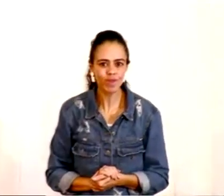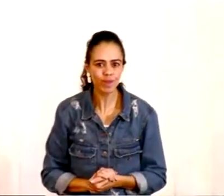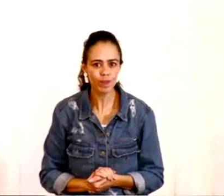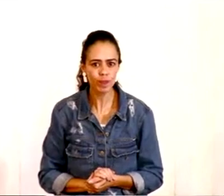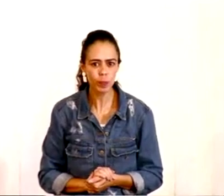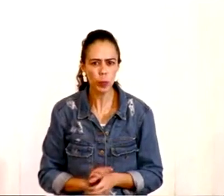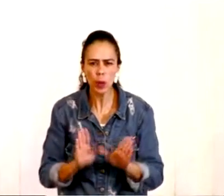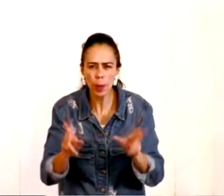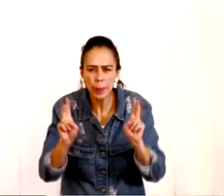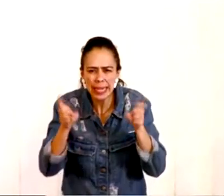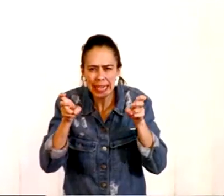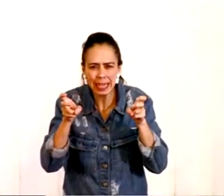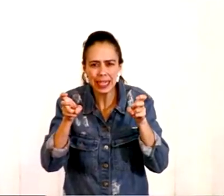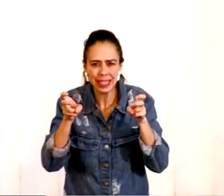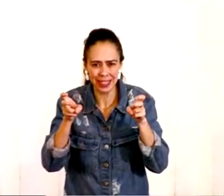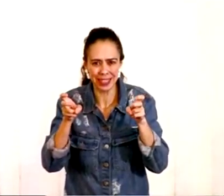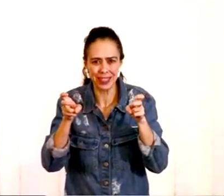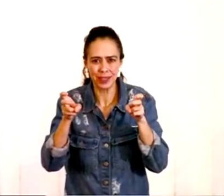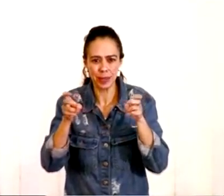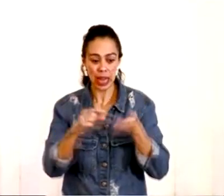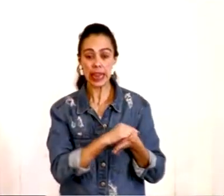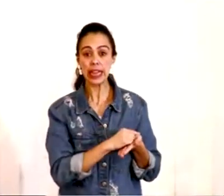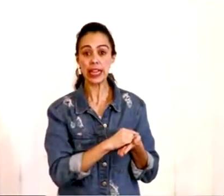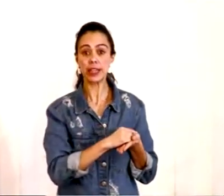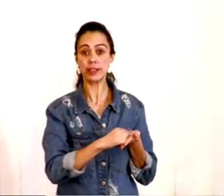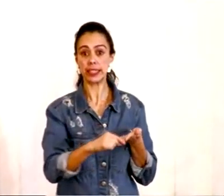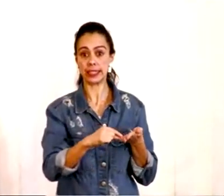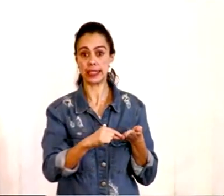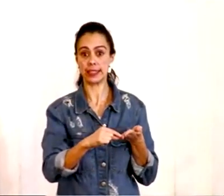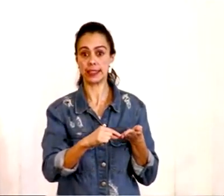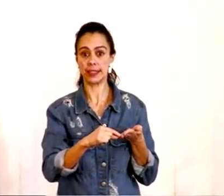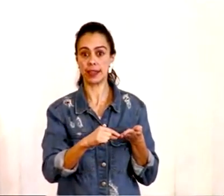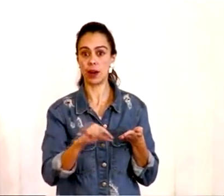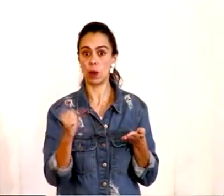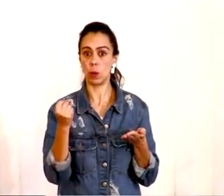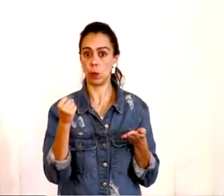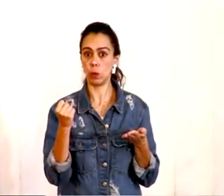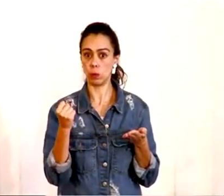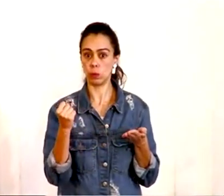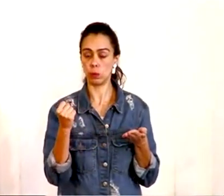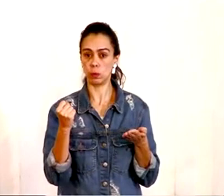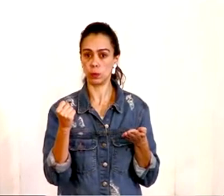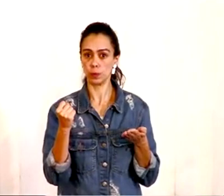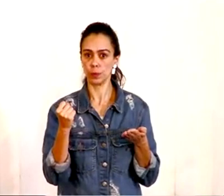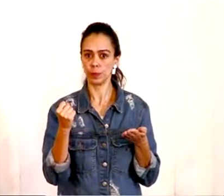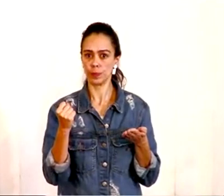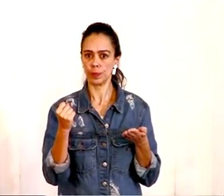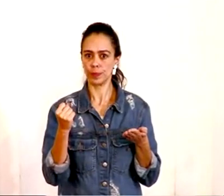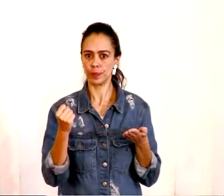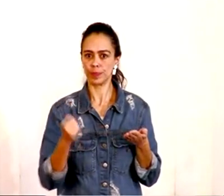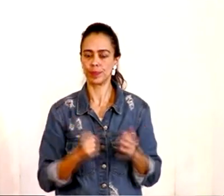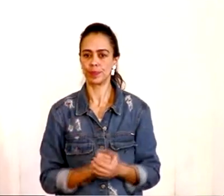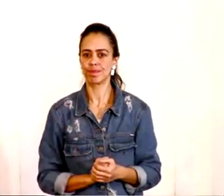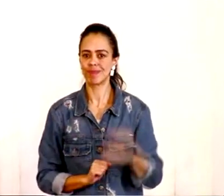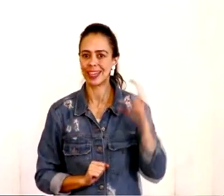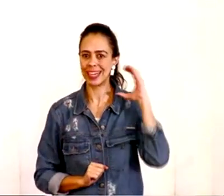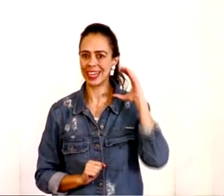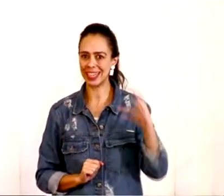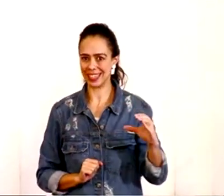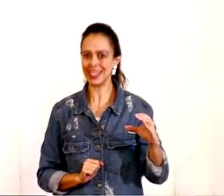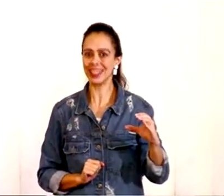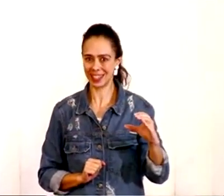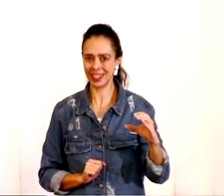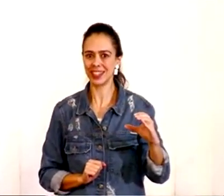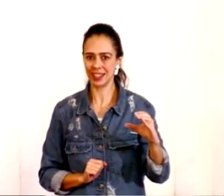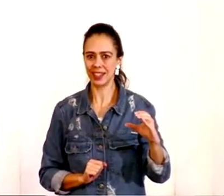relato se encontra agora no versículo 8, quando Caim convida o